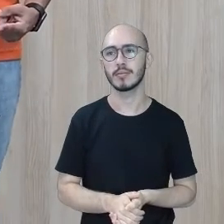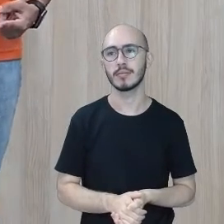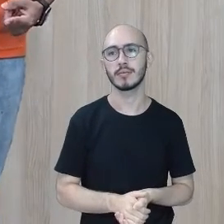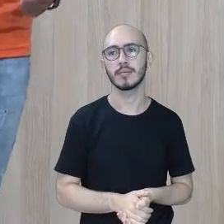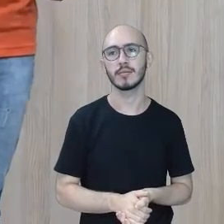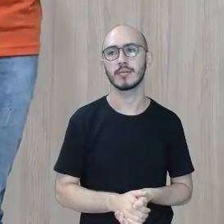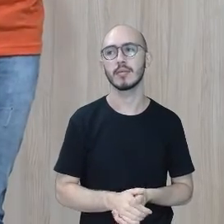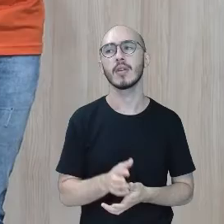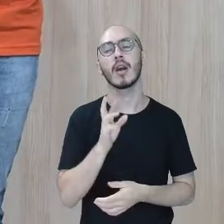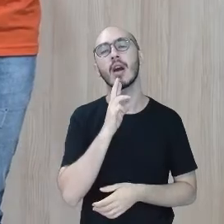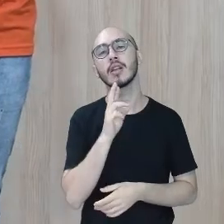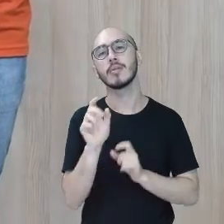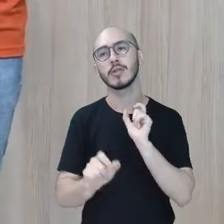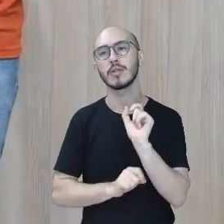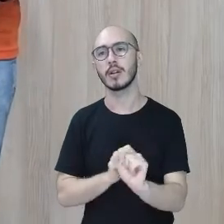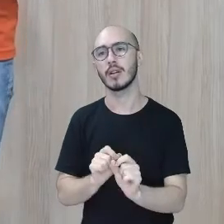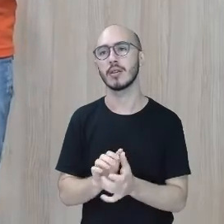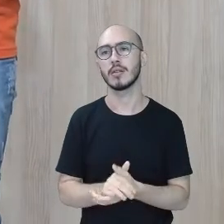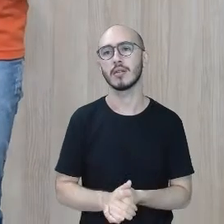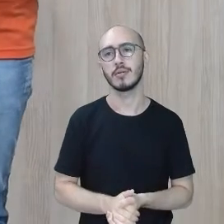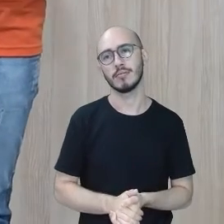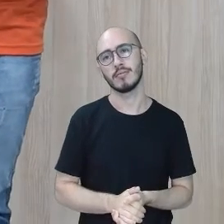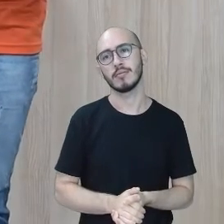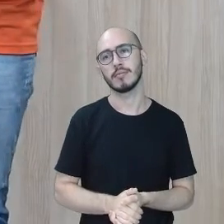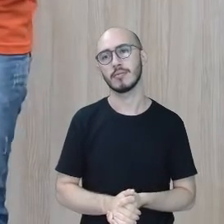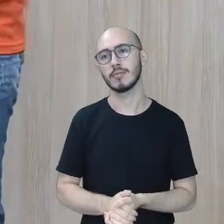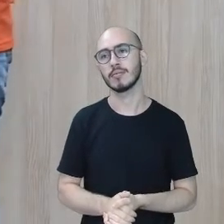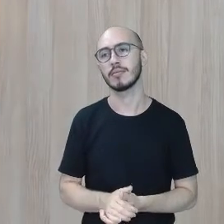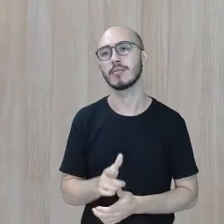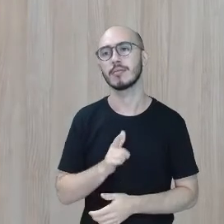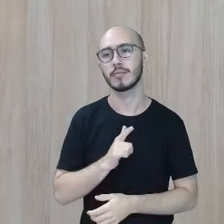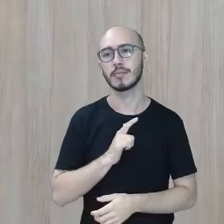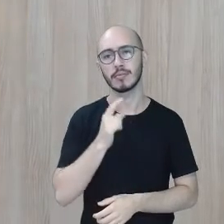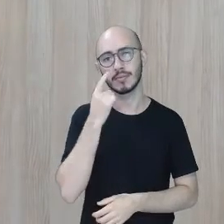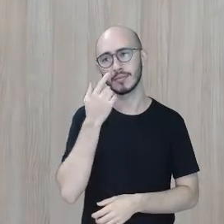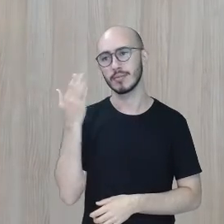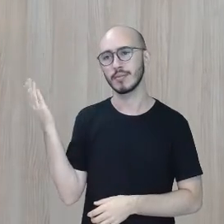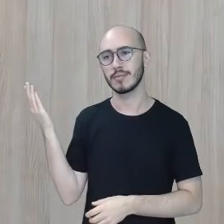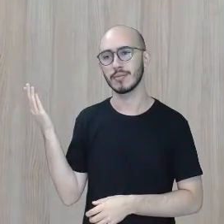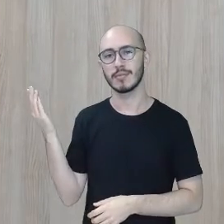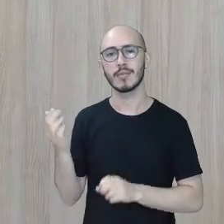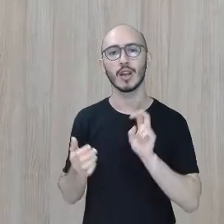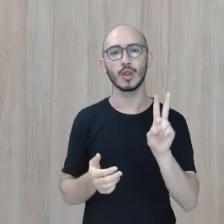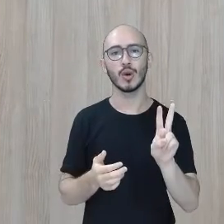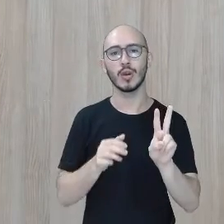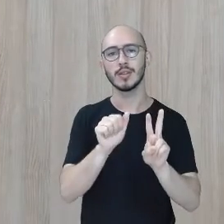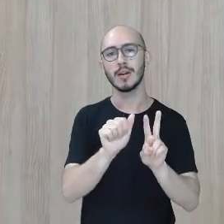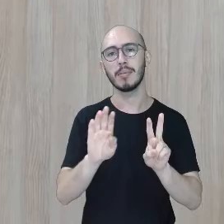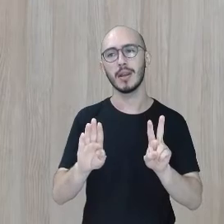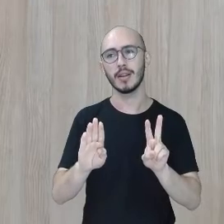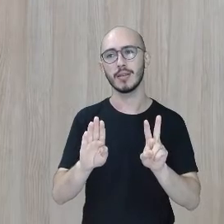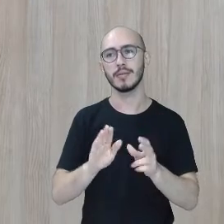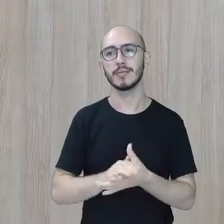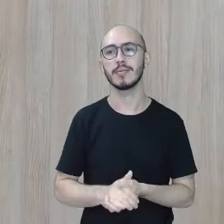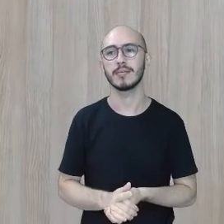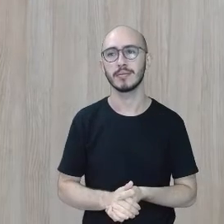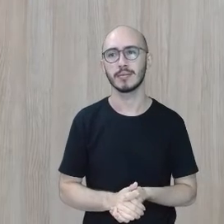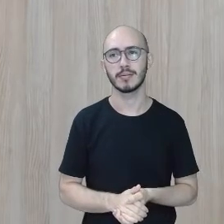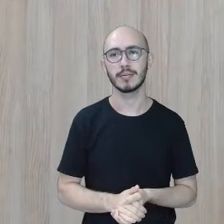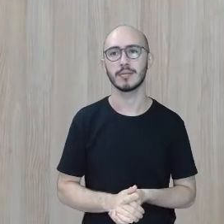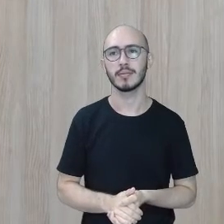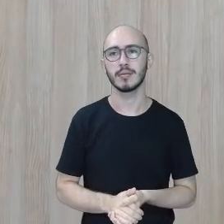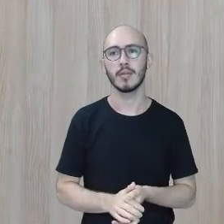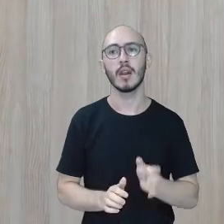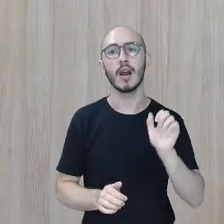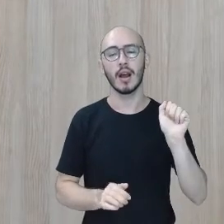1AB, tu tem aí 2AB que você vai encontrar aqui, ó, certo? Então, o desenvolvimento aqui de